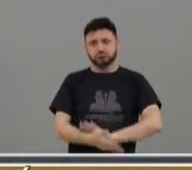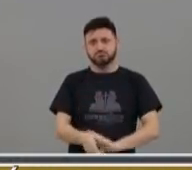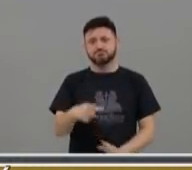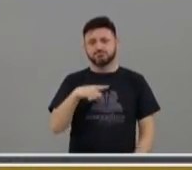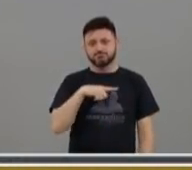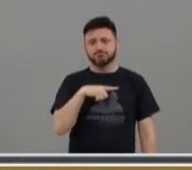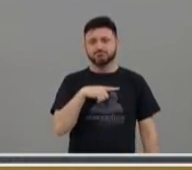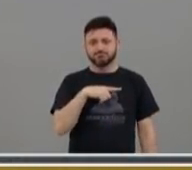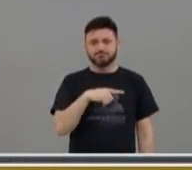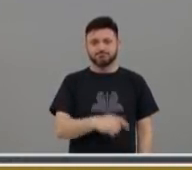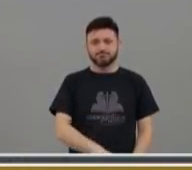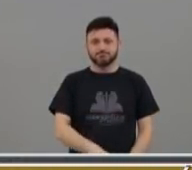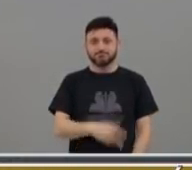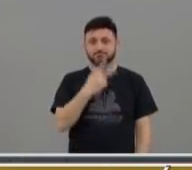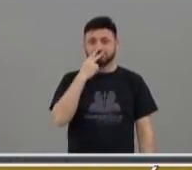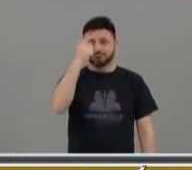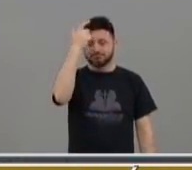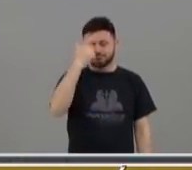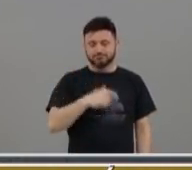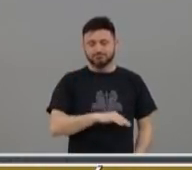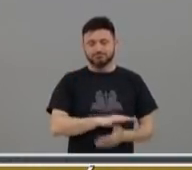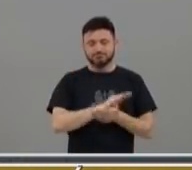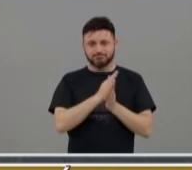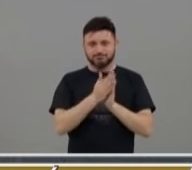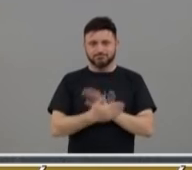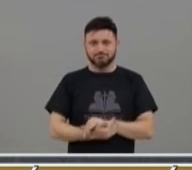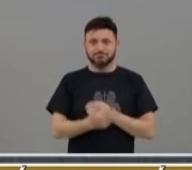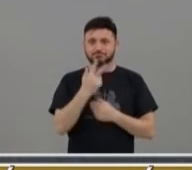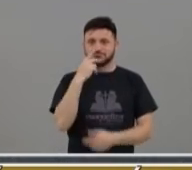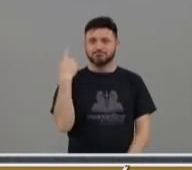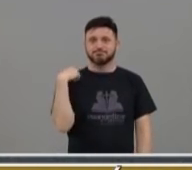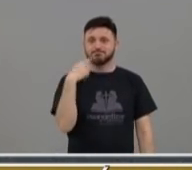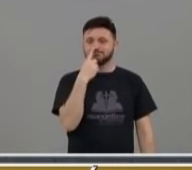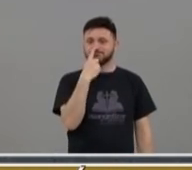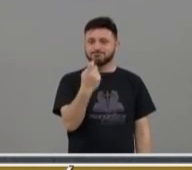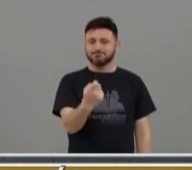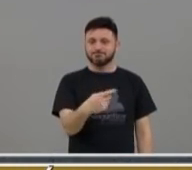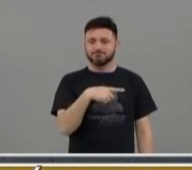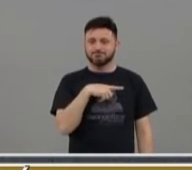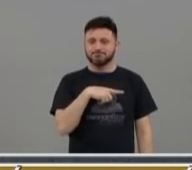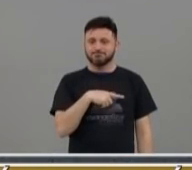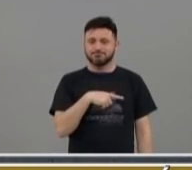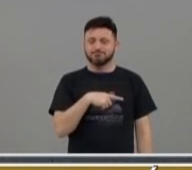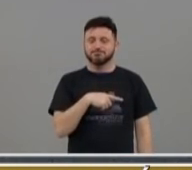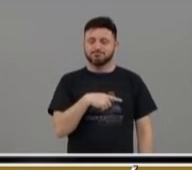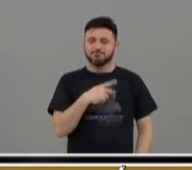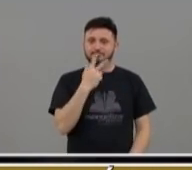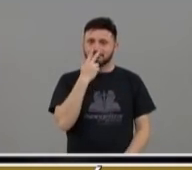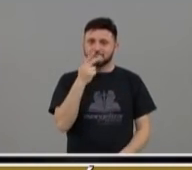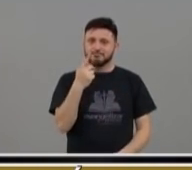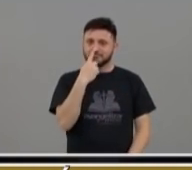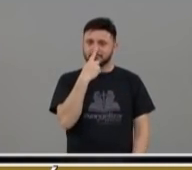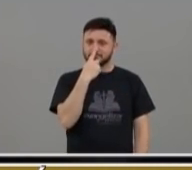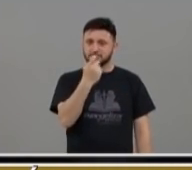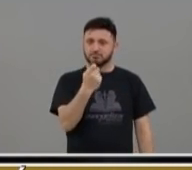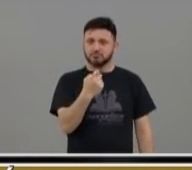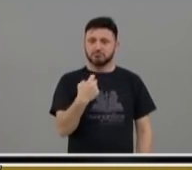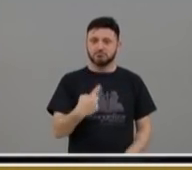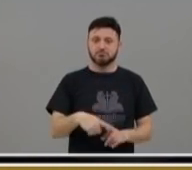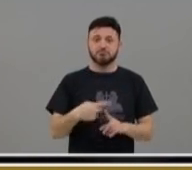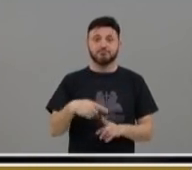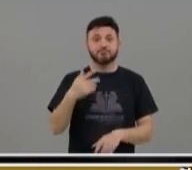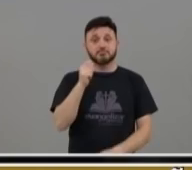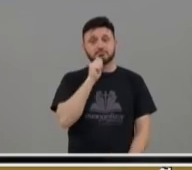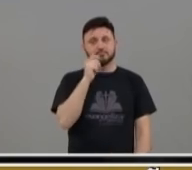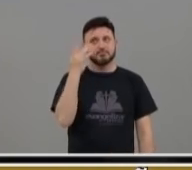apodrecendo. Povo santo, tem muita gente podre. Tem muita gente podre por dentro, porque ainda não soube encontrar o